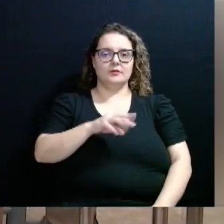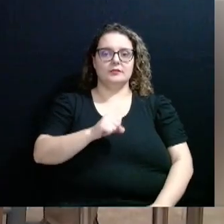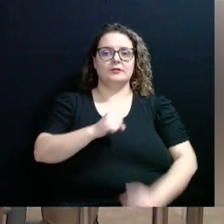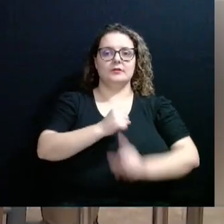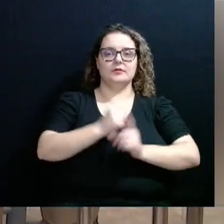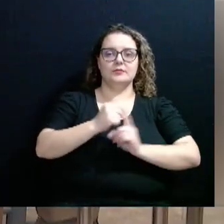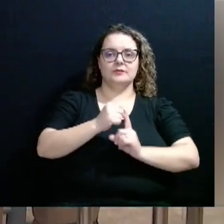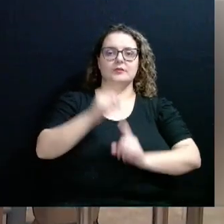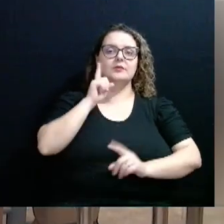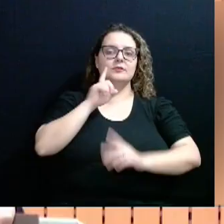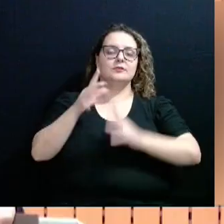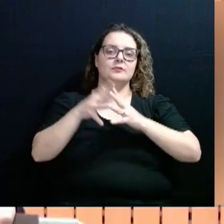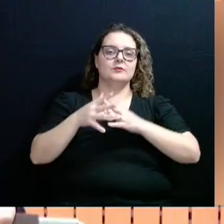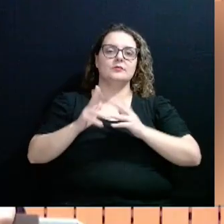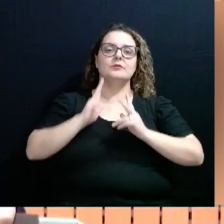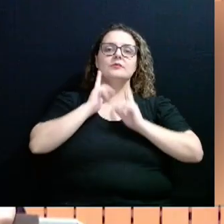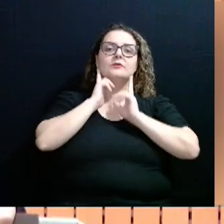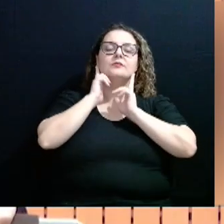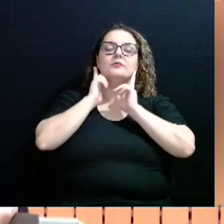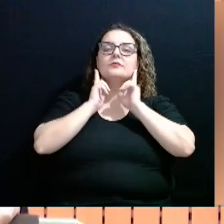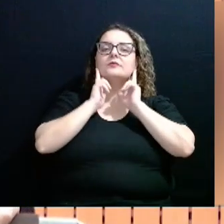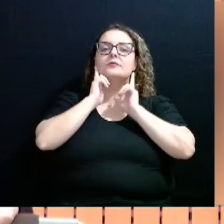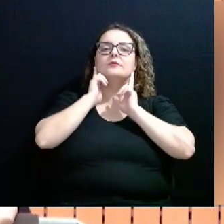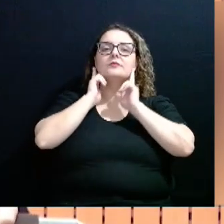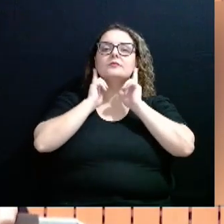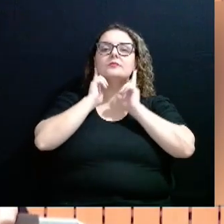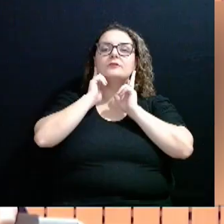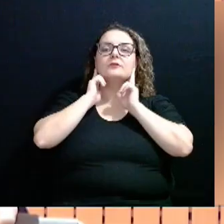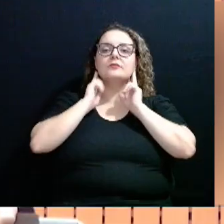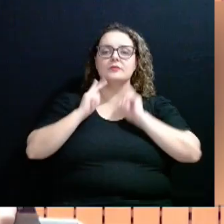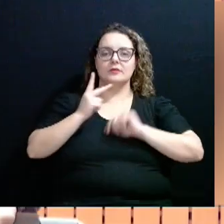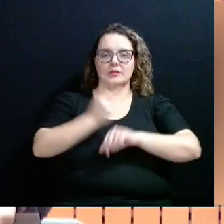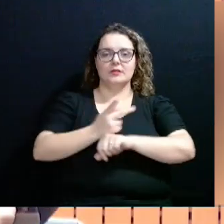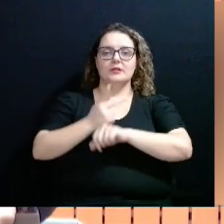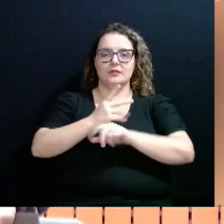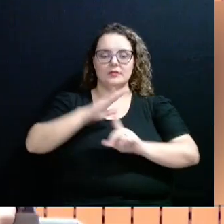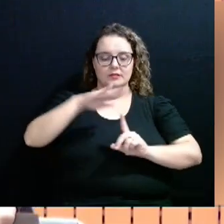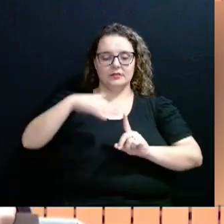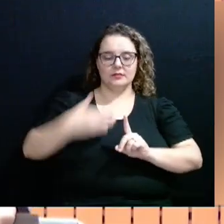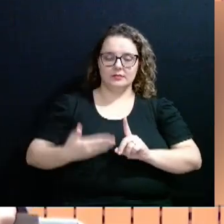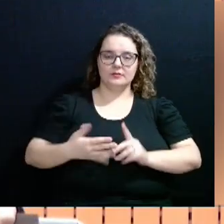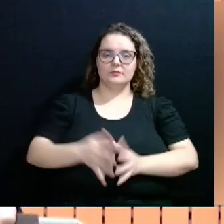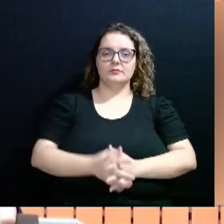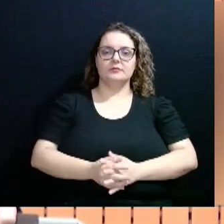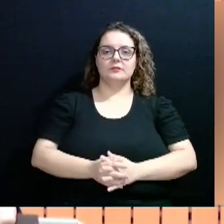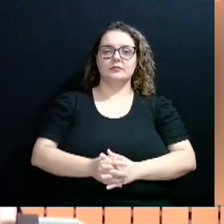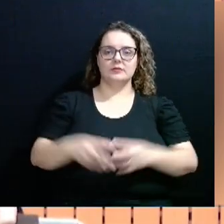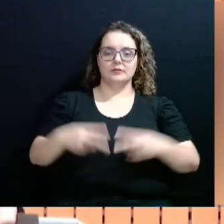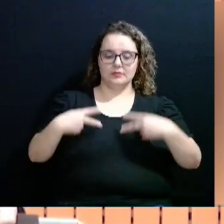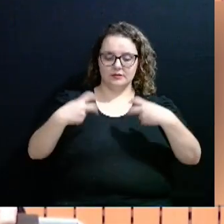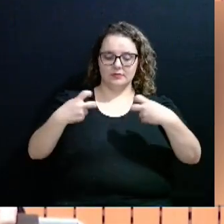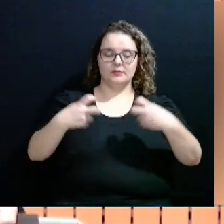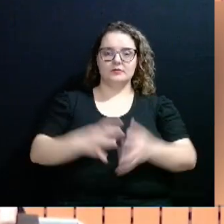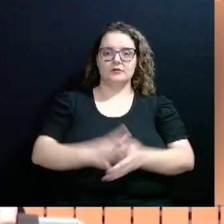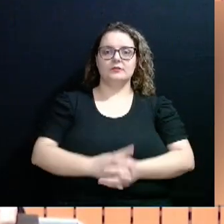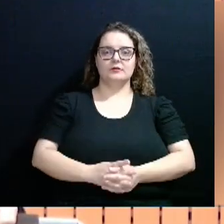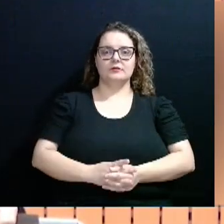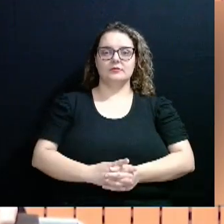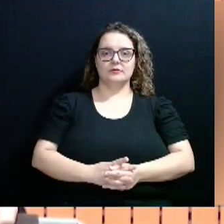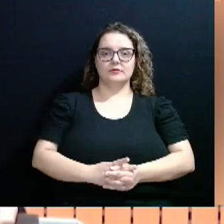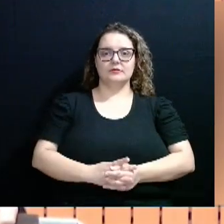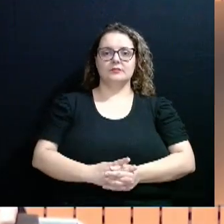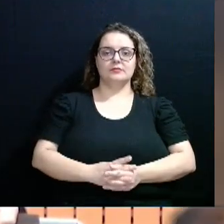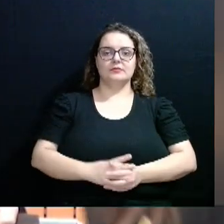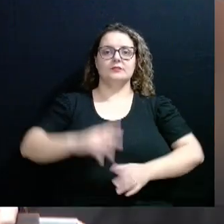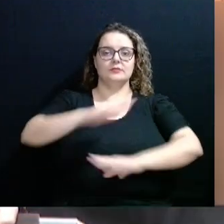Cirurgia Plástica. Esse prêmio, essa homenagem, esse reconhecimento da Casa do Povo, ela